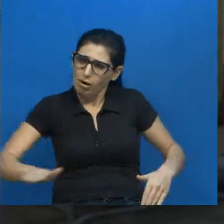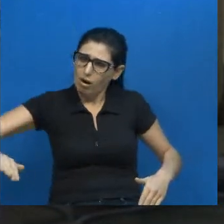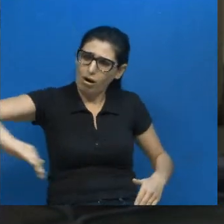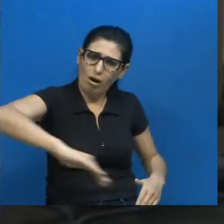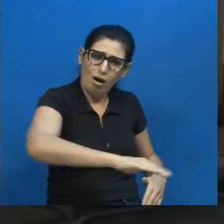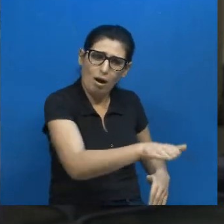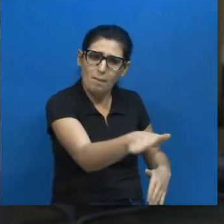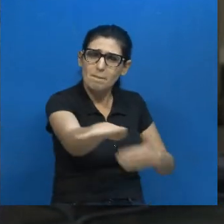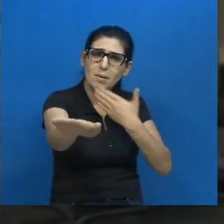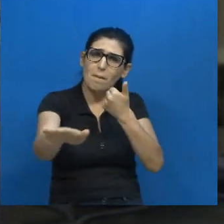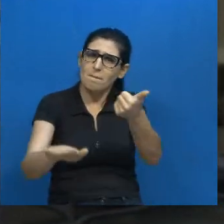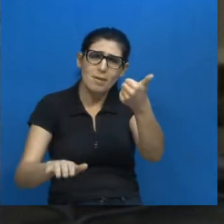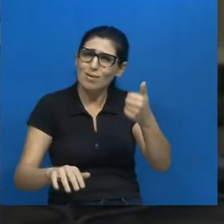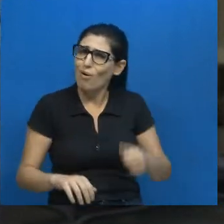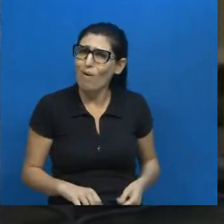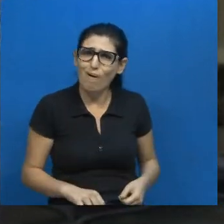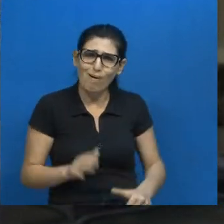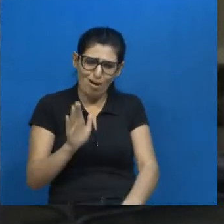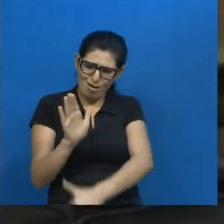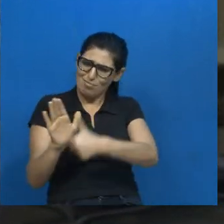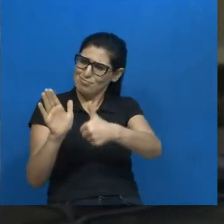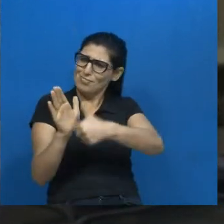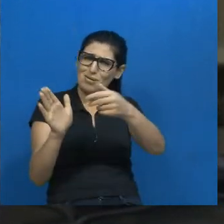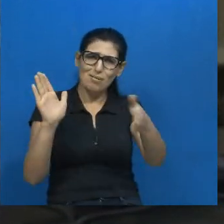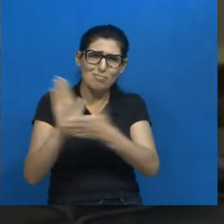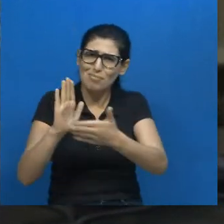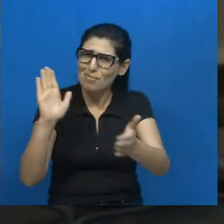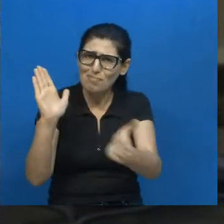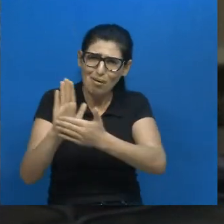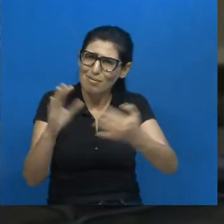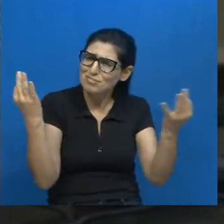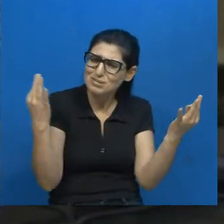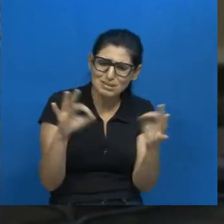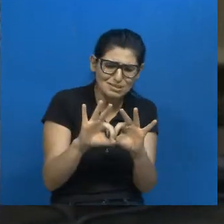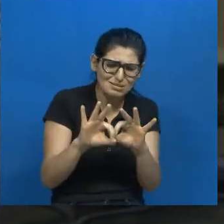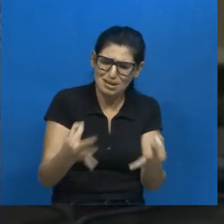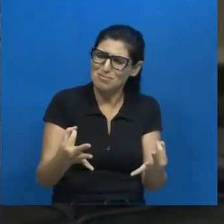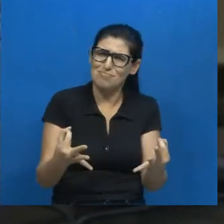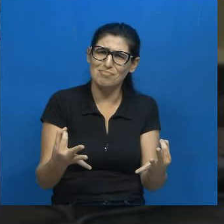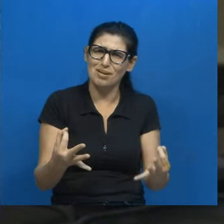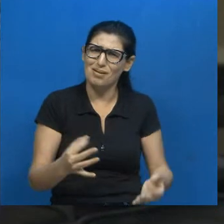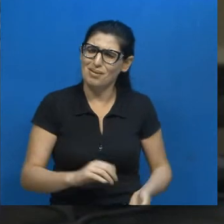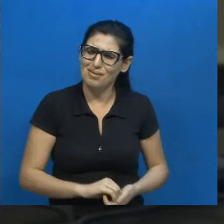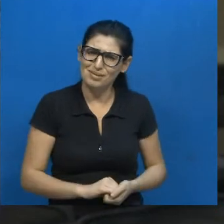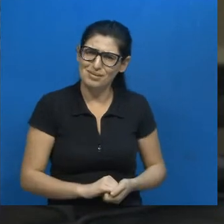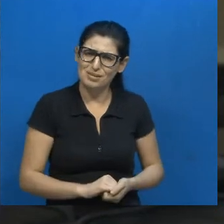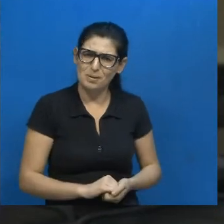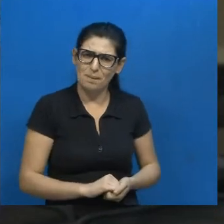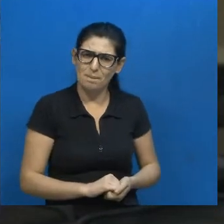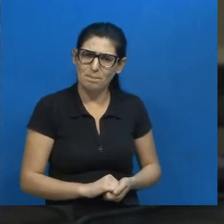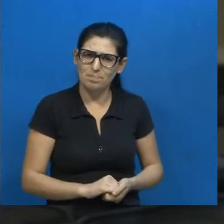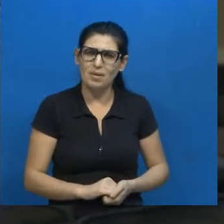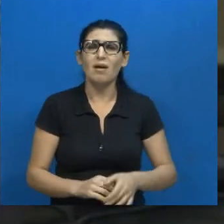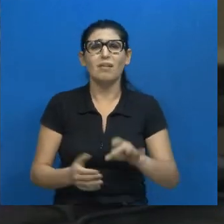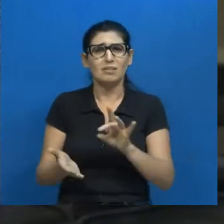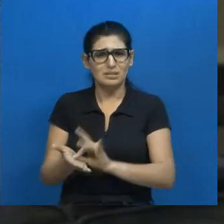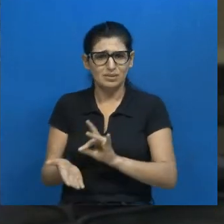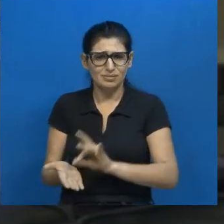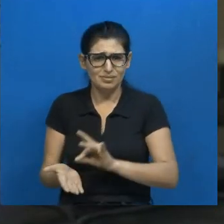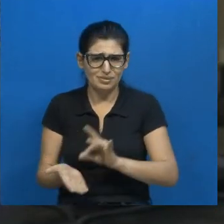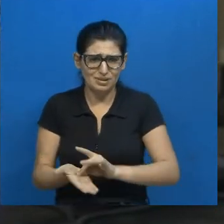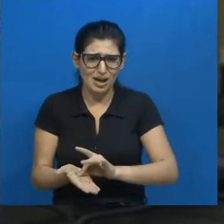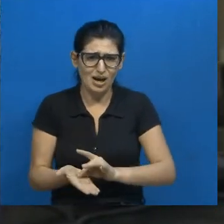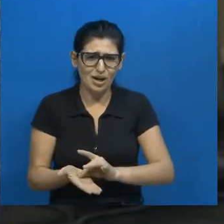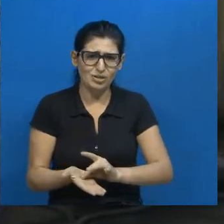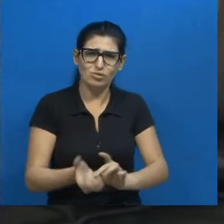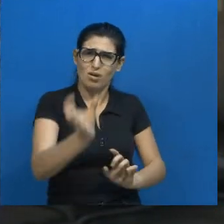como primeira parte da proposta, correto? Então, é essa a situação. Não foi, na verdade, traçou-se